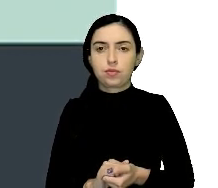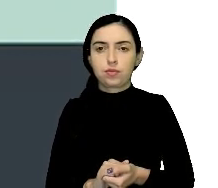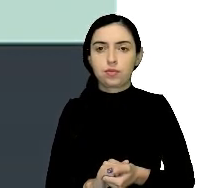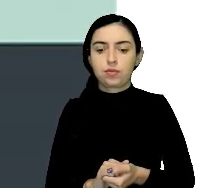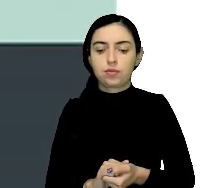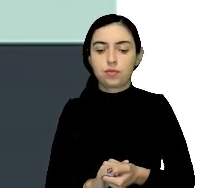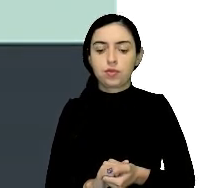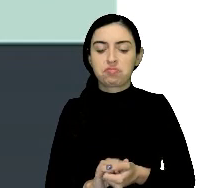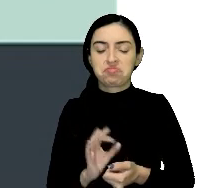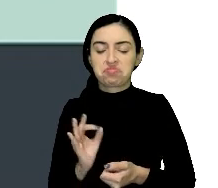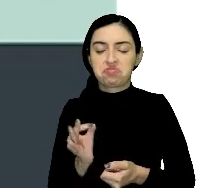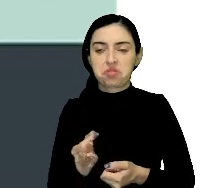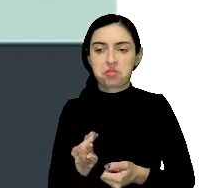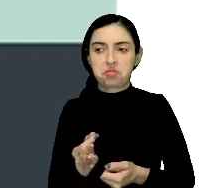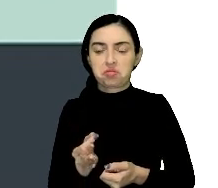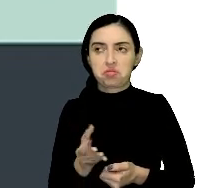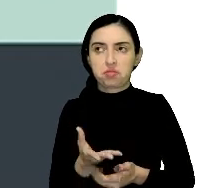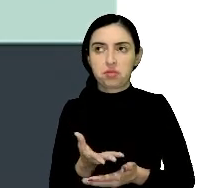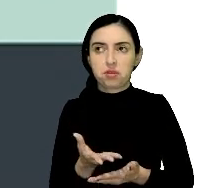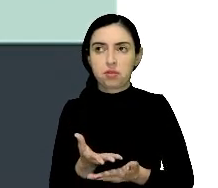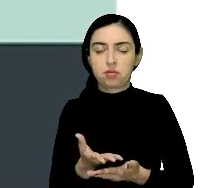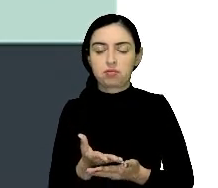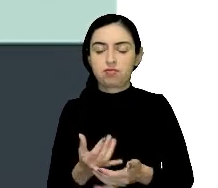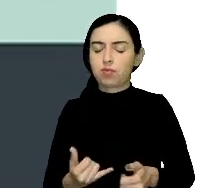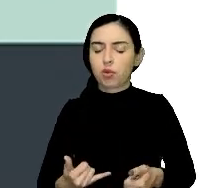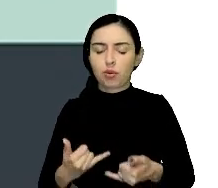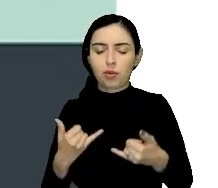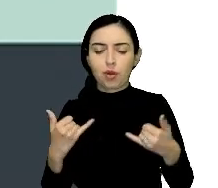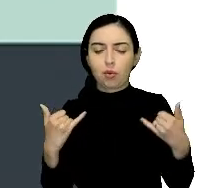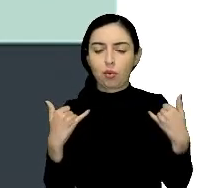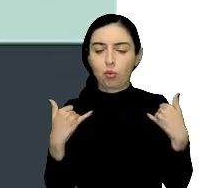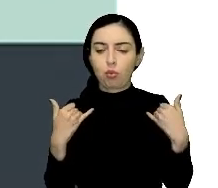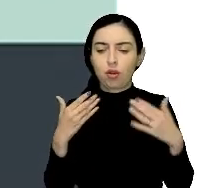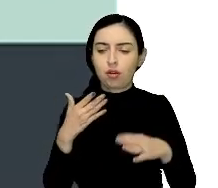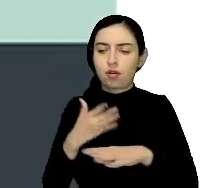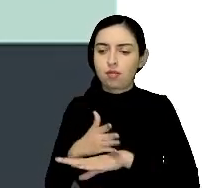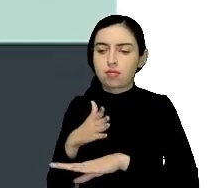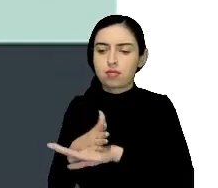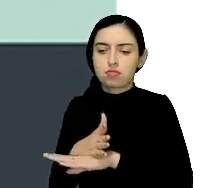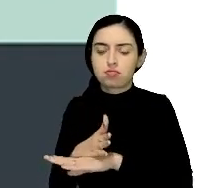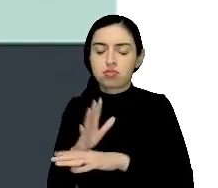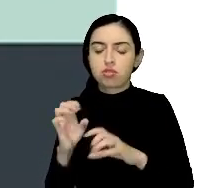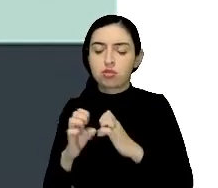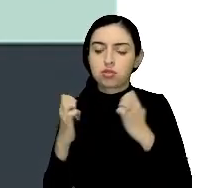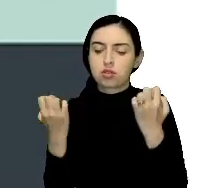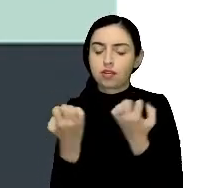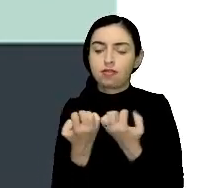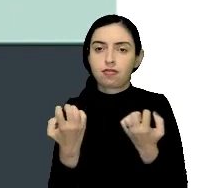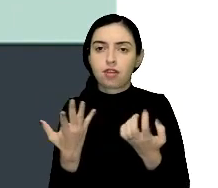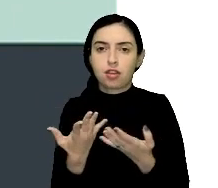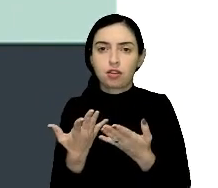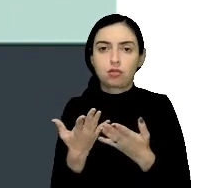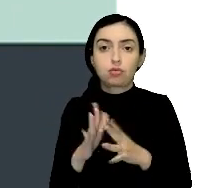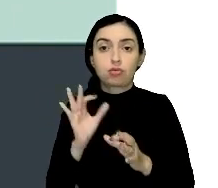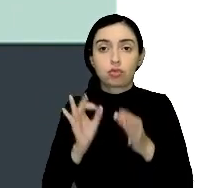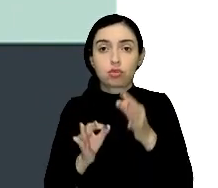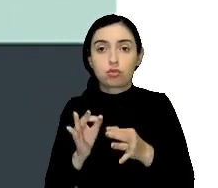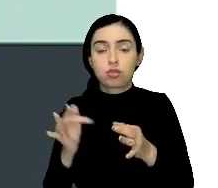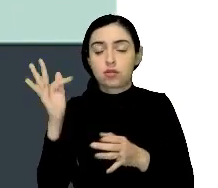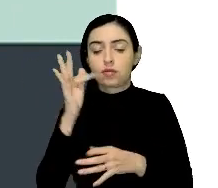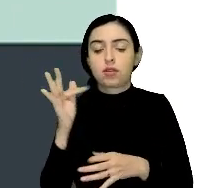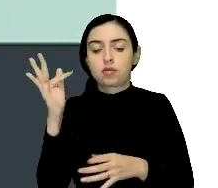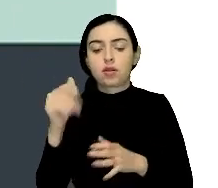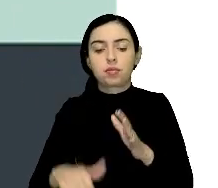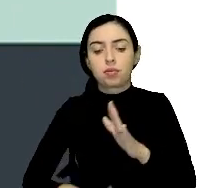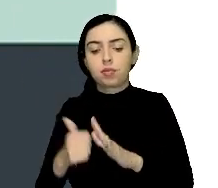joia. E é sempre uma honra fazer parte de eventos da Justiça Federal. É a primeira vez